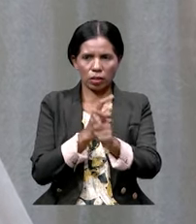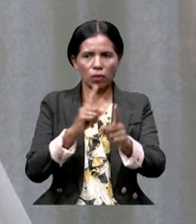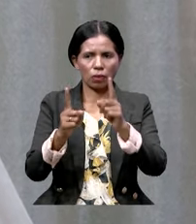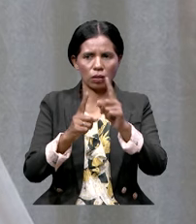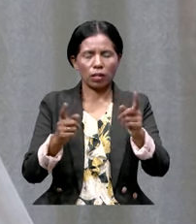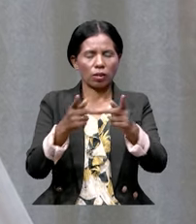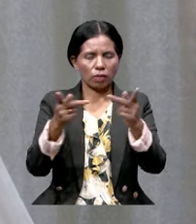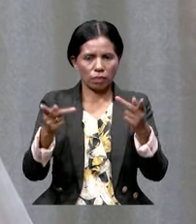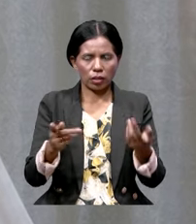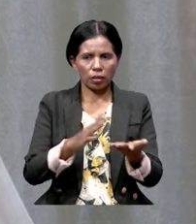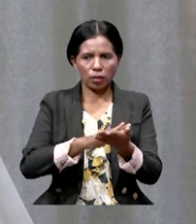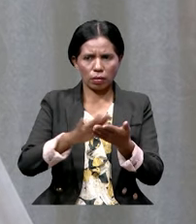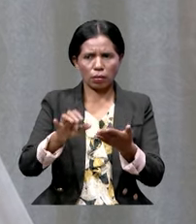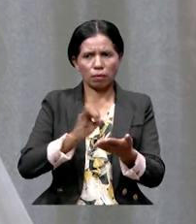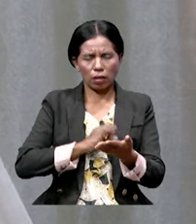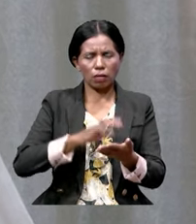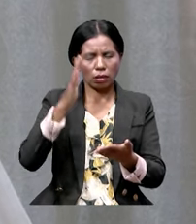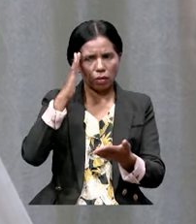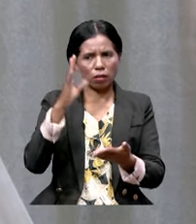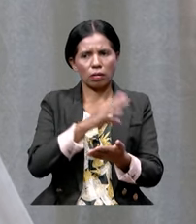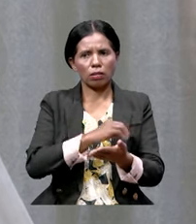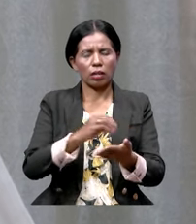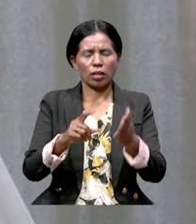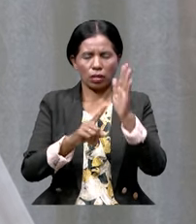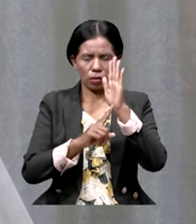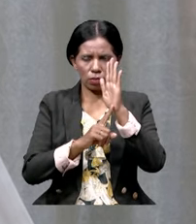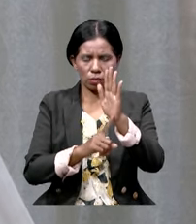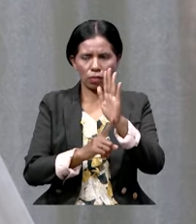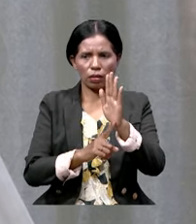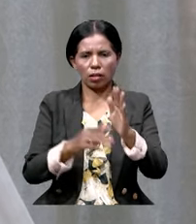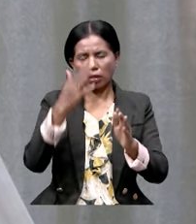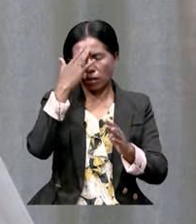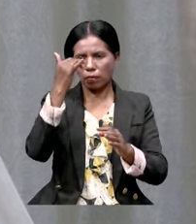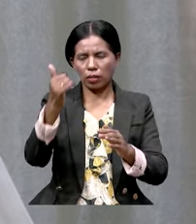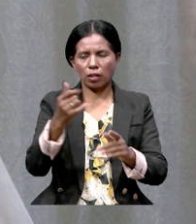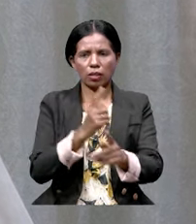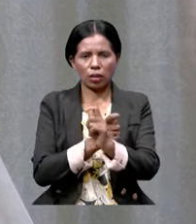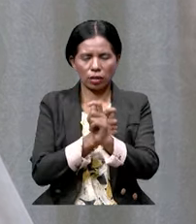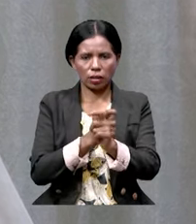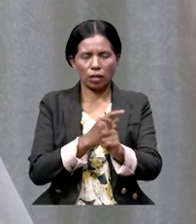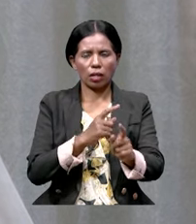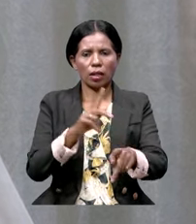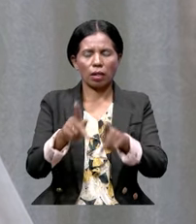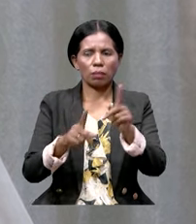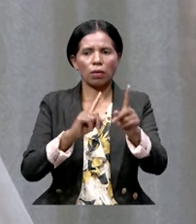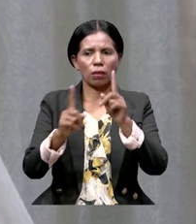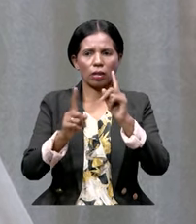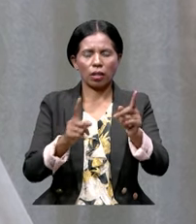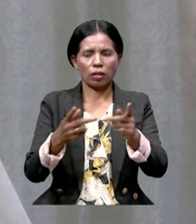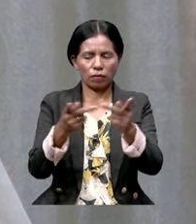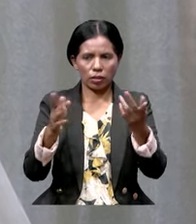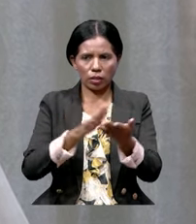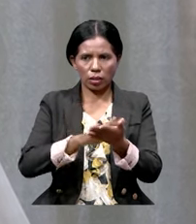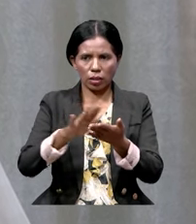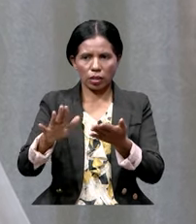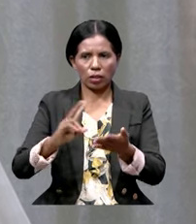tetu i bahau ha mai katak ne i senti tamba sa tetu ne ma kualia i ave rai tetu sir ha nesa